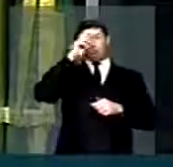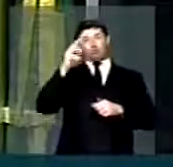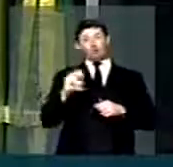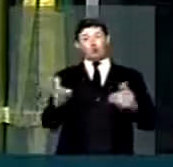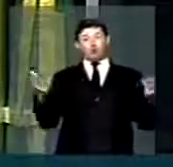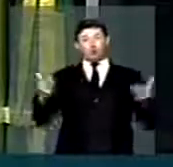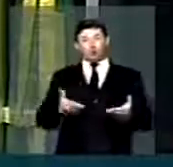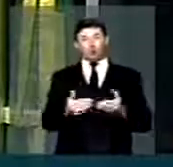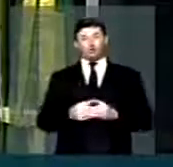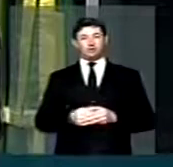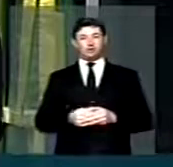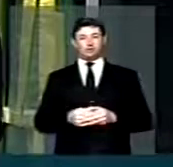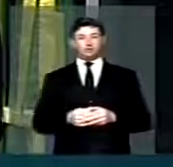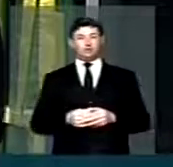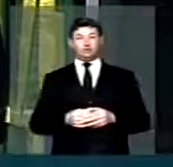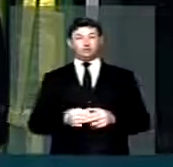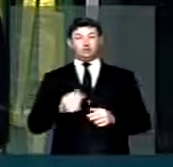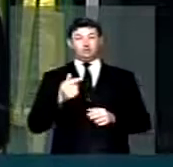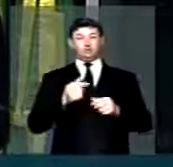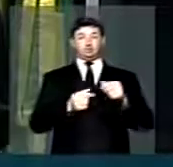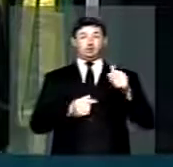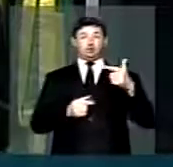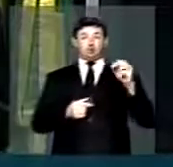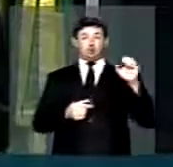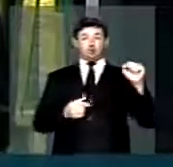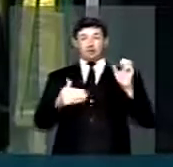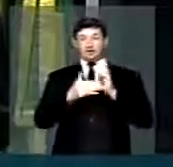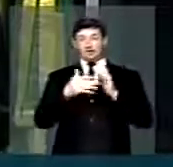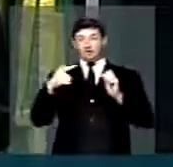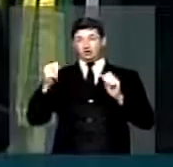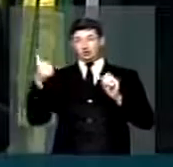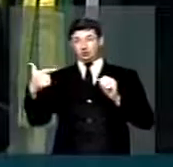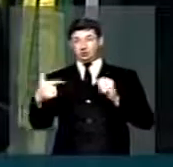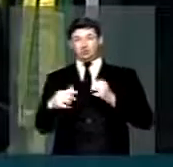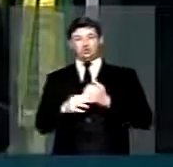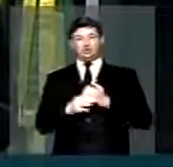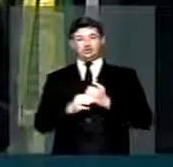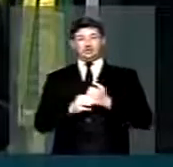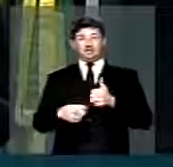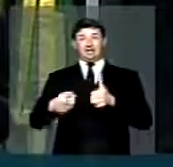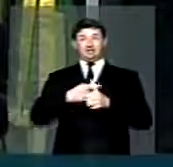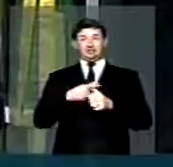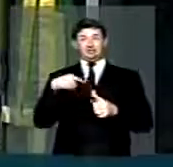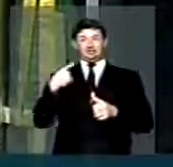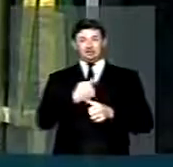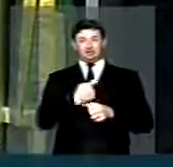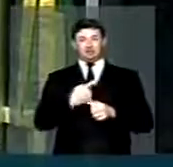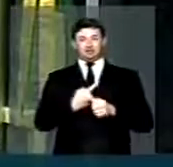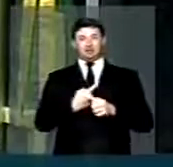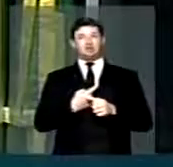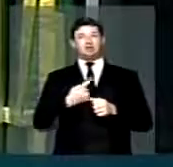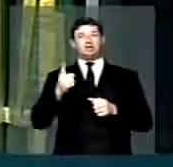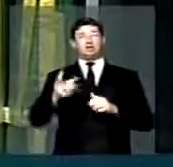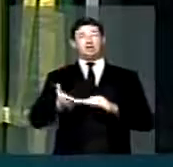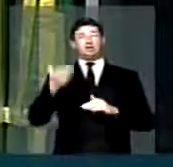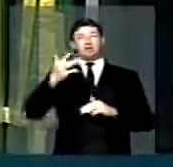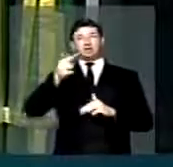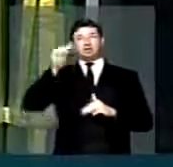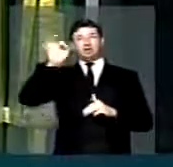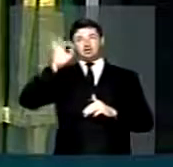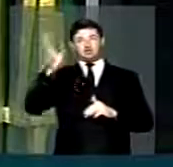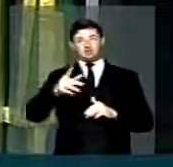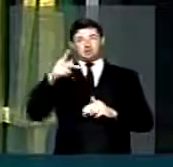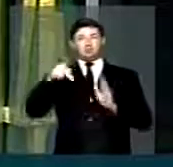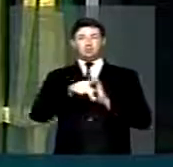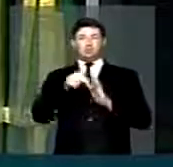De agosto de 2008 a dezembro de 2012, a nossa dívida interna bruta cresceu 7% do